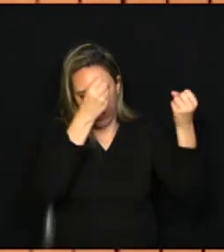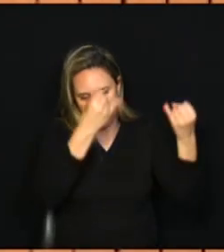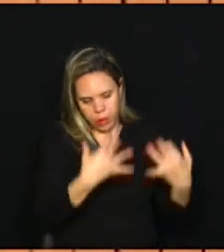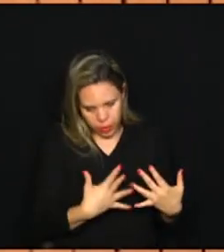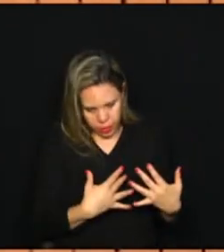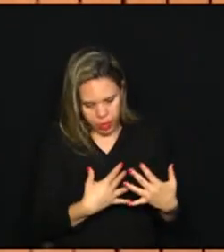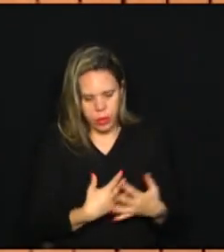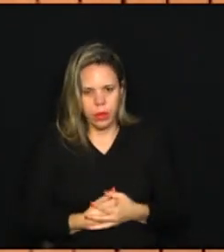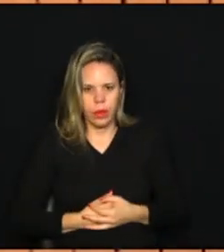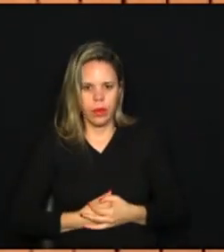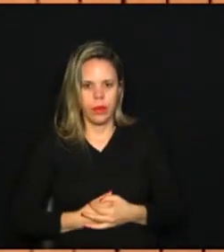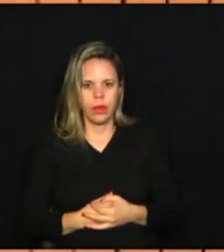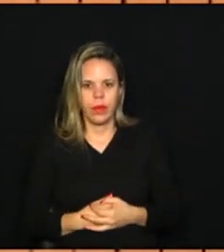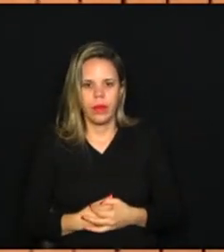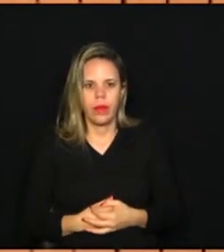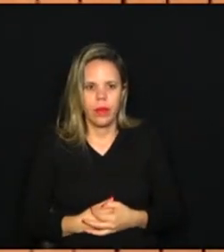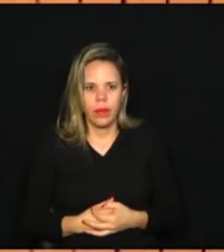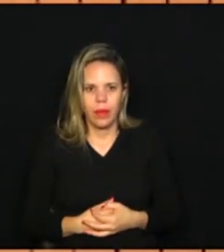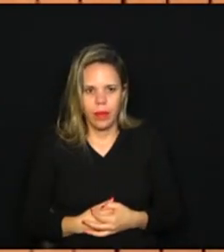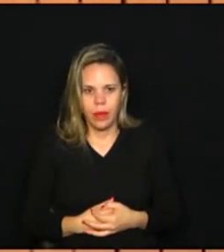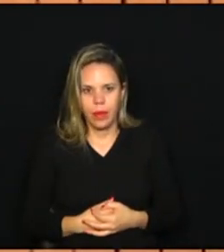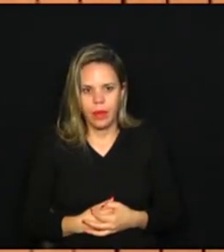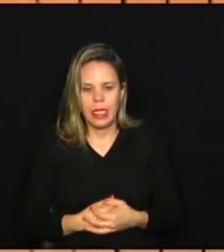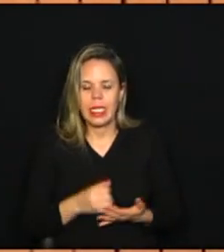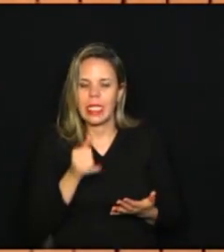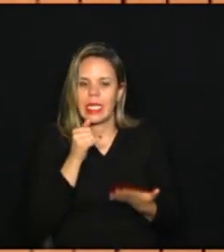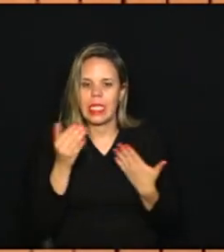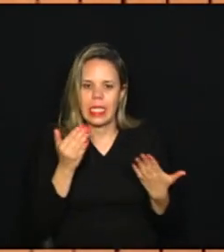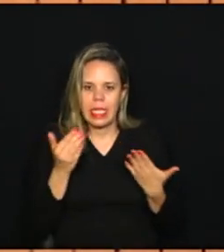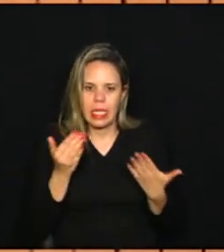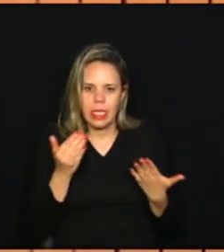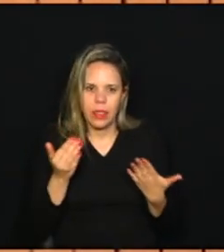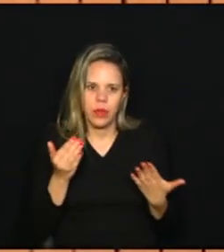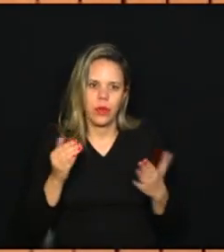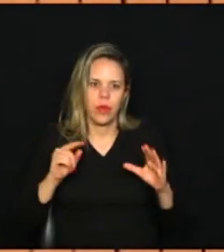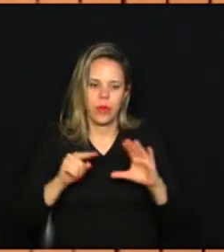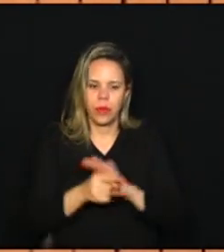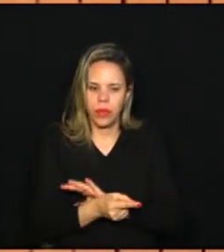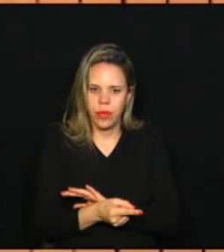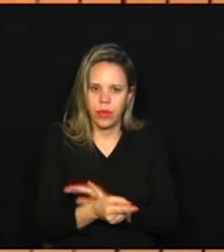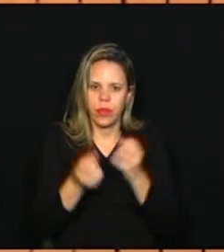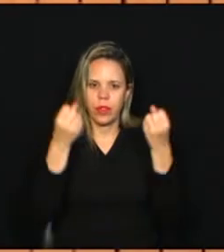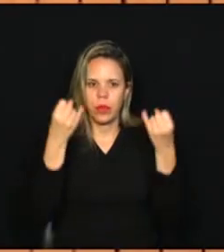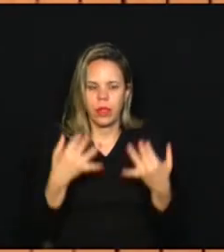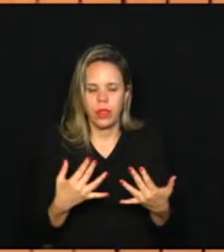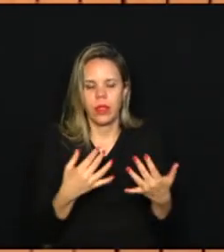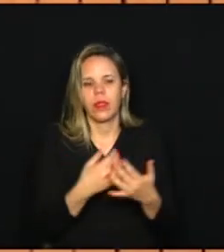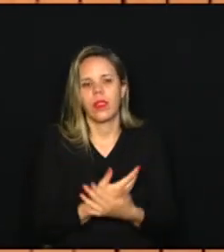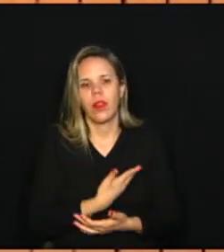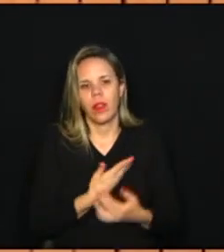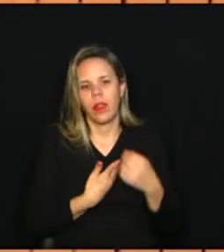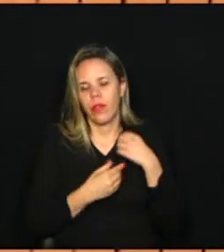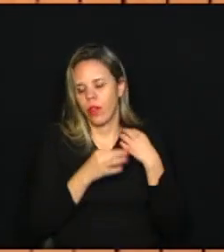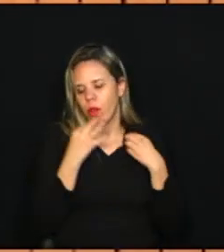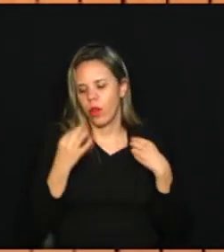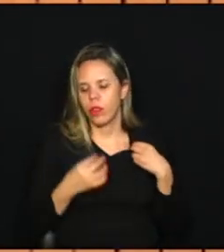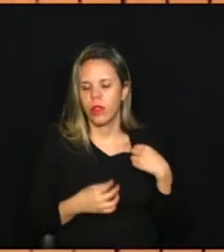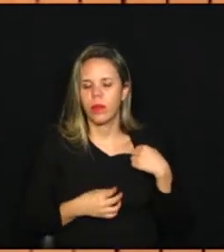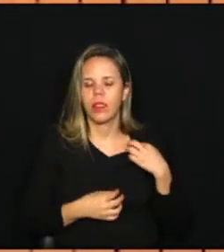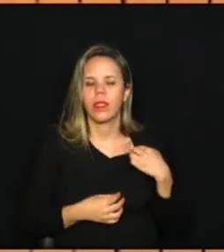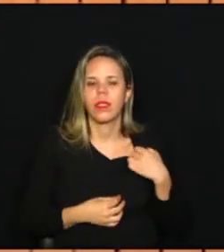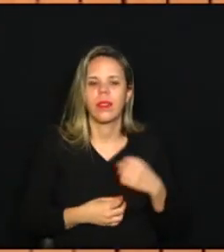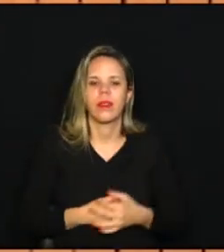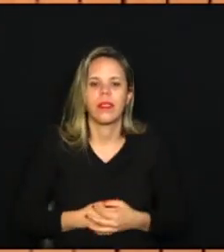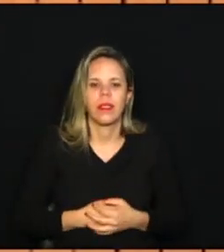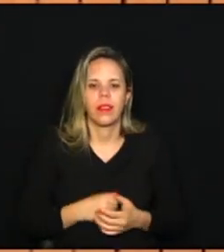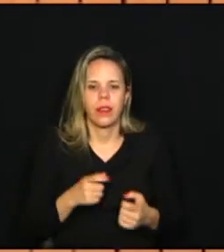minuciosa. Cirúrgica. Foi cirúrgica. Eu falar, eu como um bom cirurgião, ia falar que, né, a colega foi cirúrgica, né?